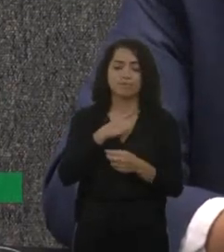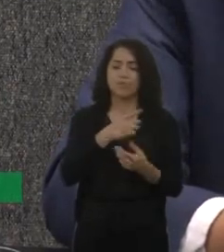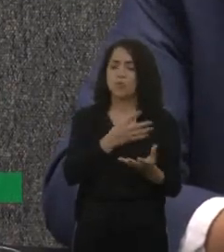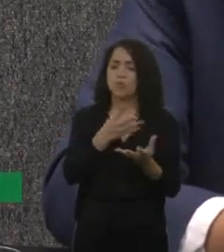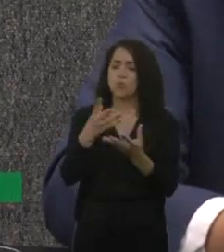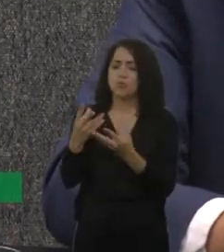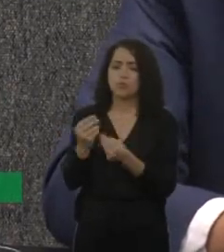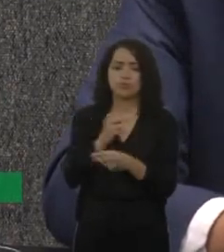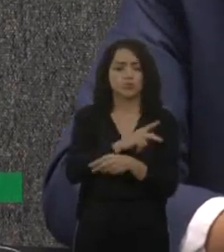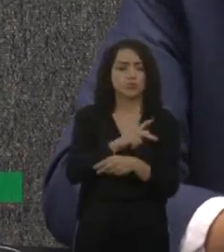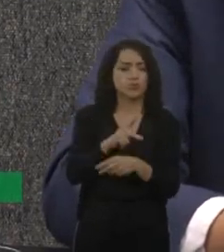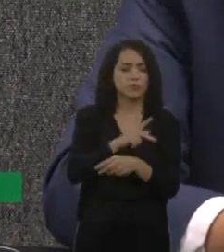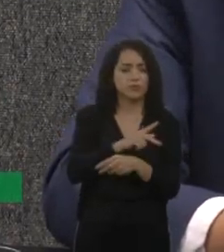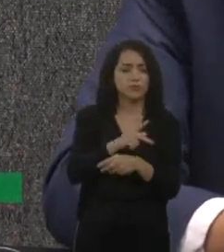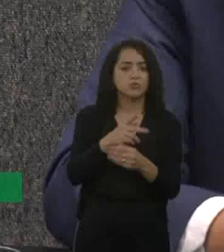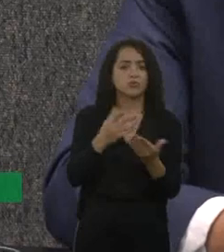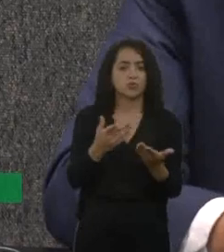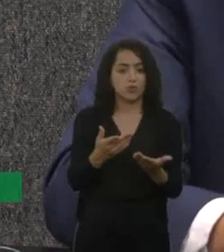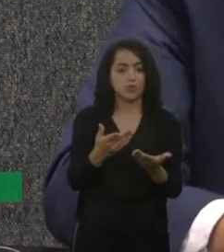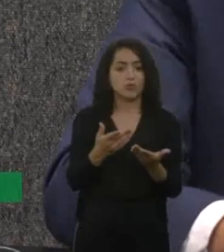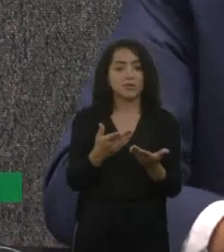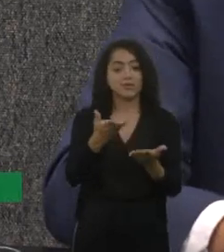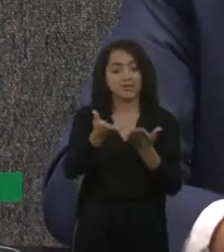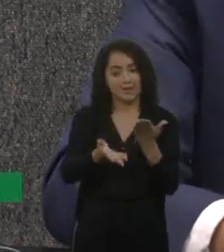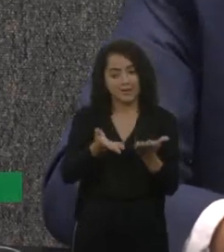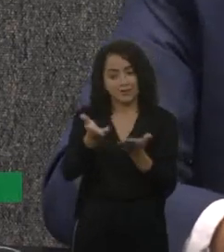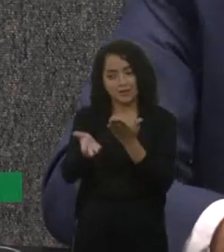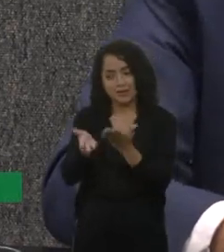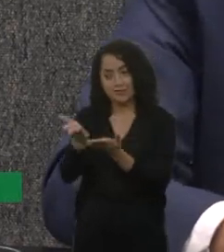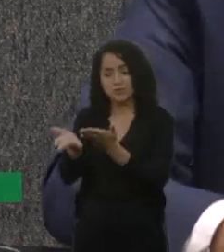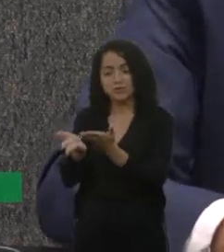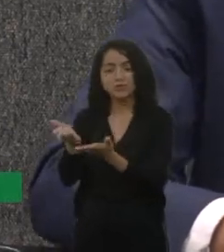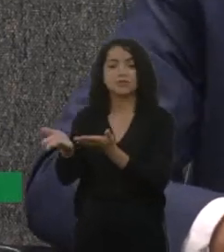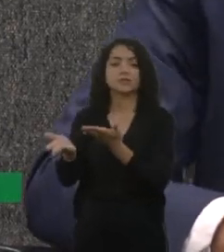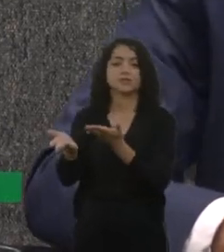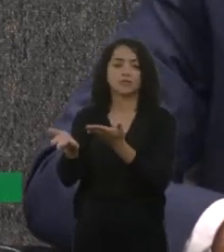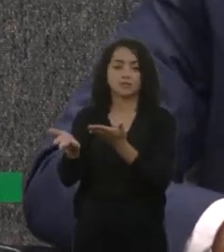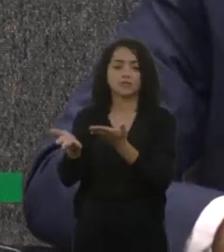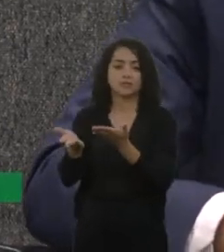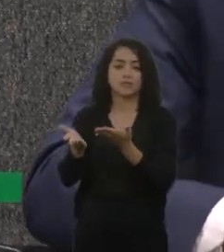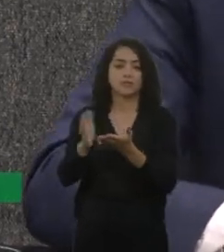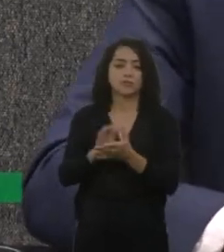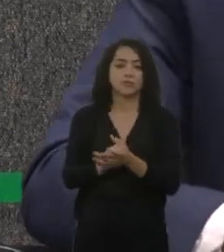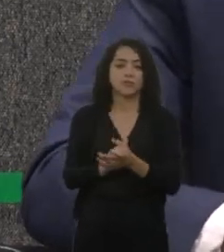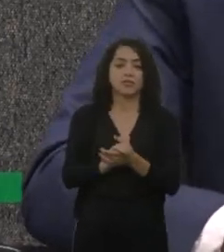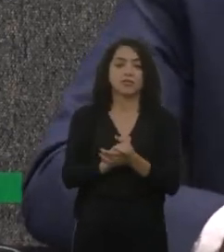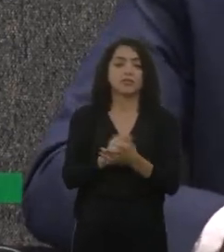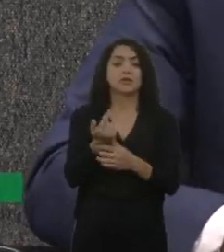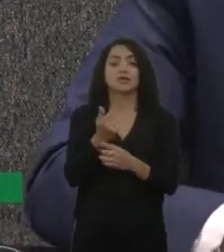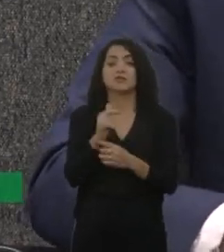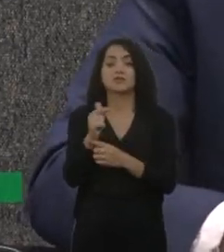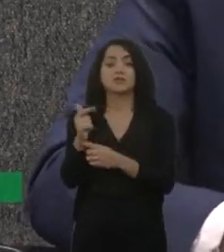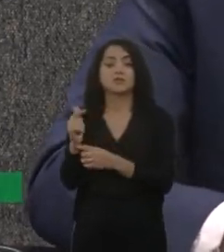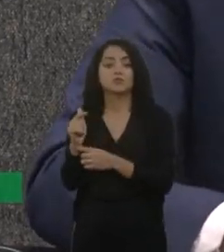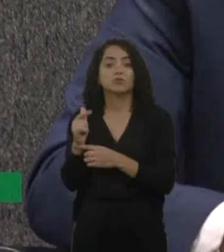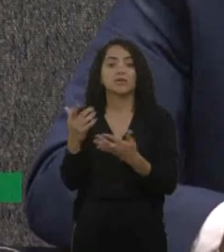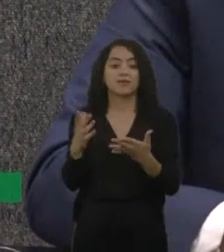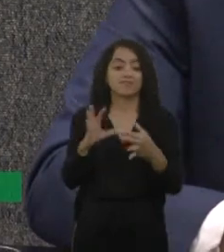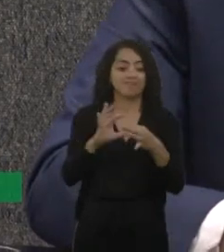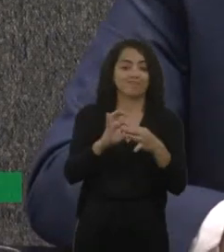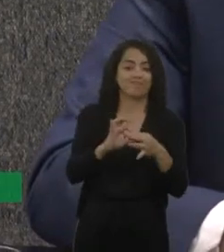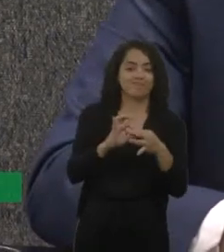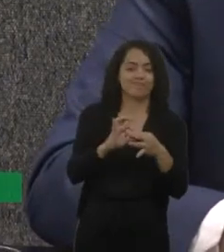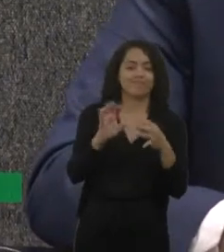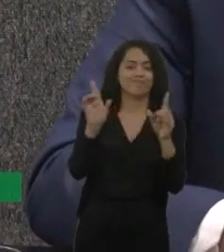educandos atendidos nas nossas instituições parceiras acabam tendo a omissão desse diagnóstico, atrelado a uma deficiência